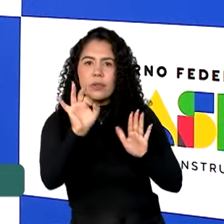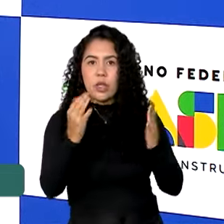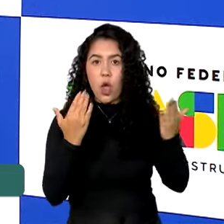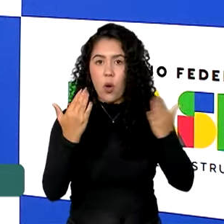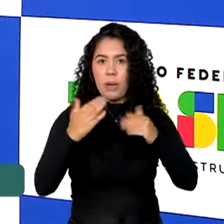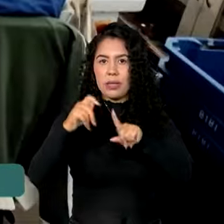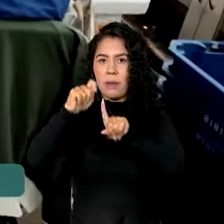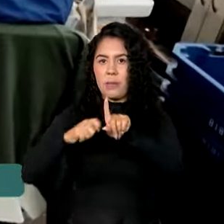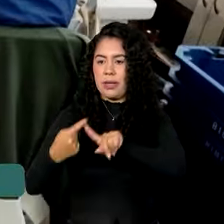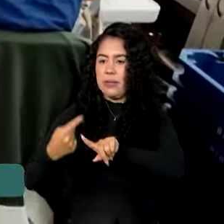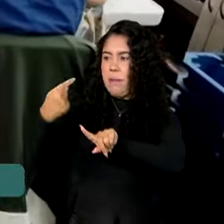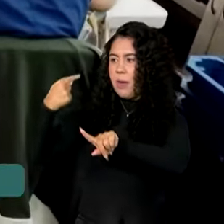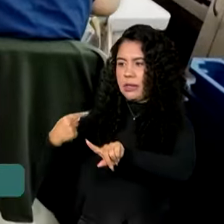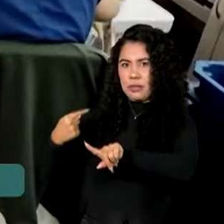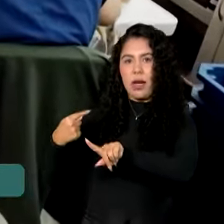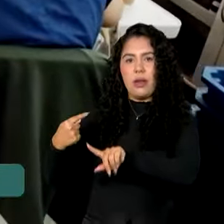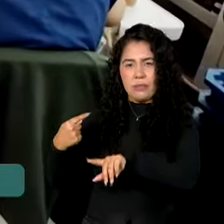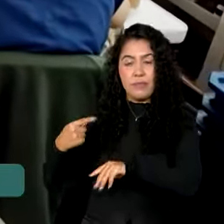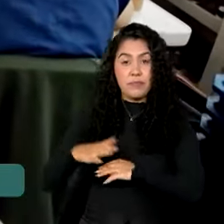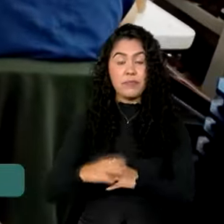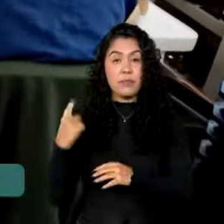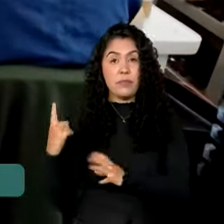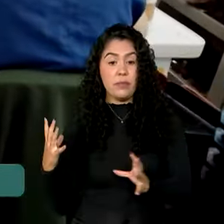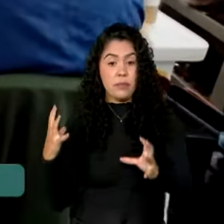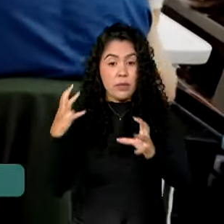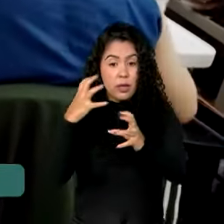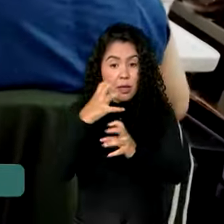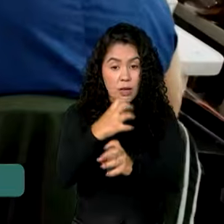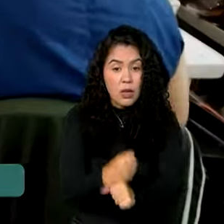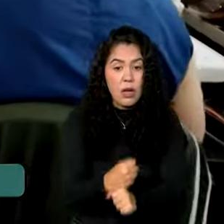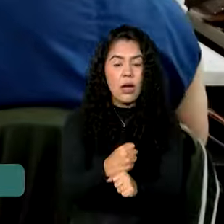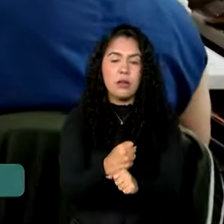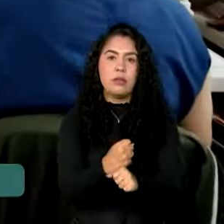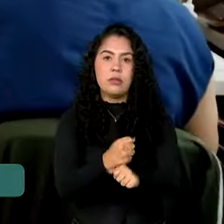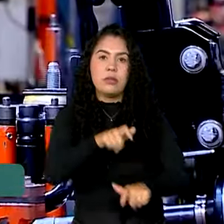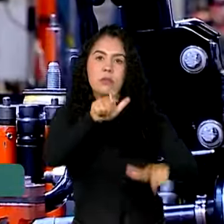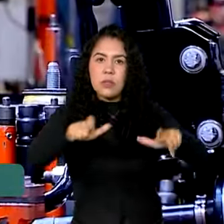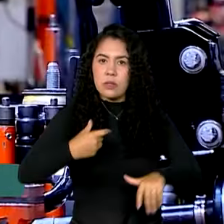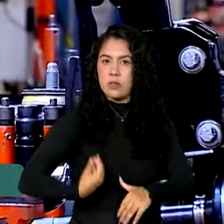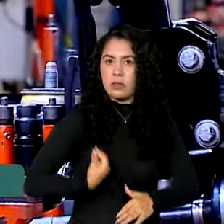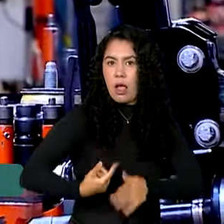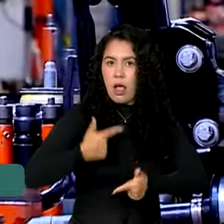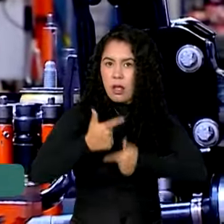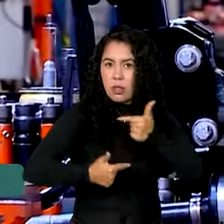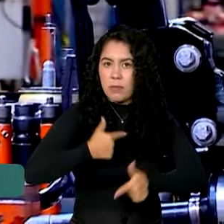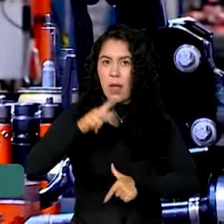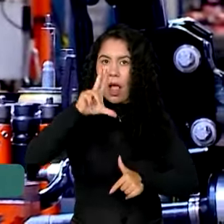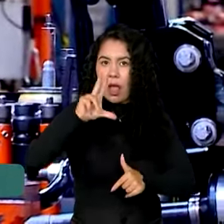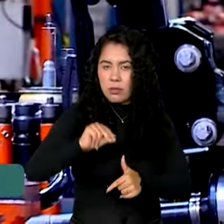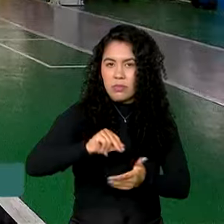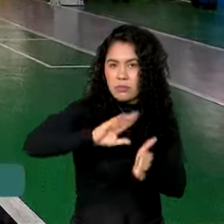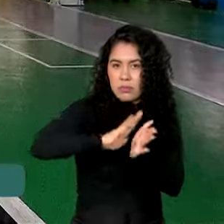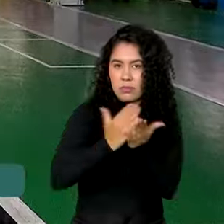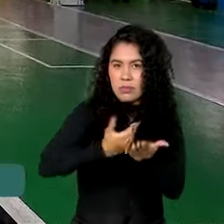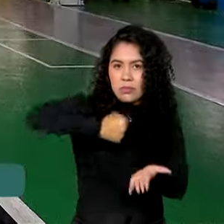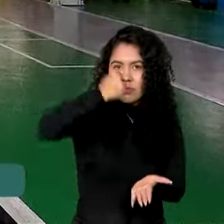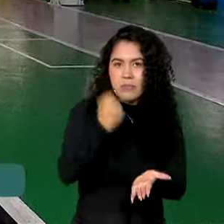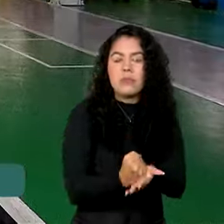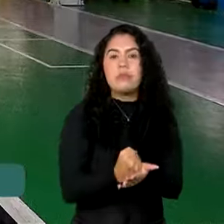mês anterior. No total, o número de pessoas trabalhando com carteira assinada no país passa de